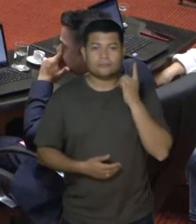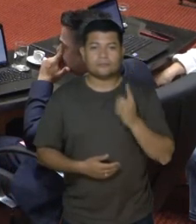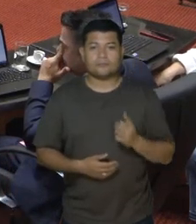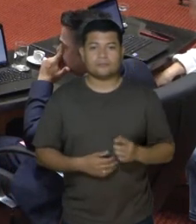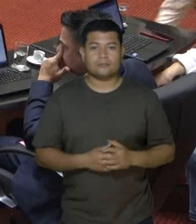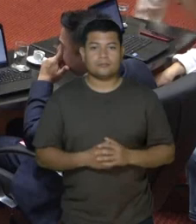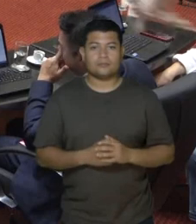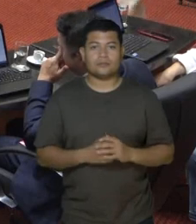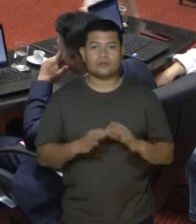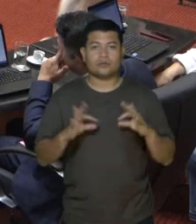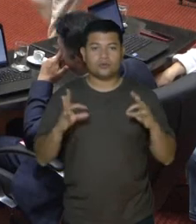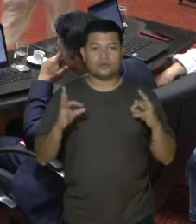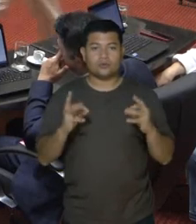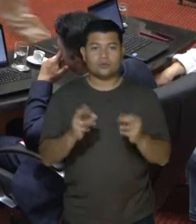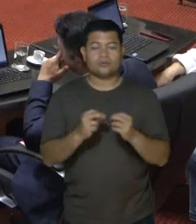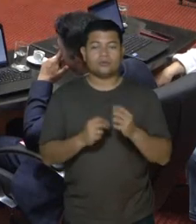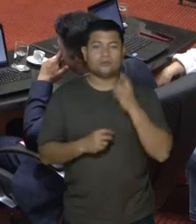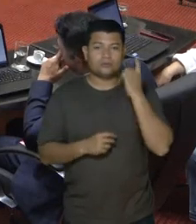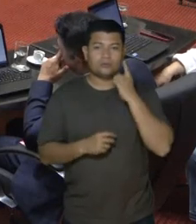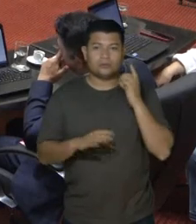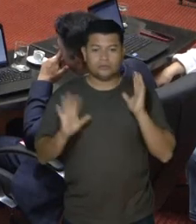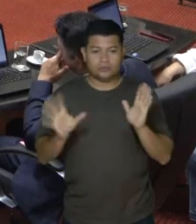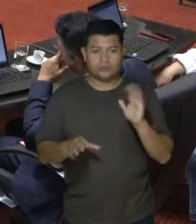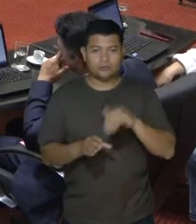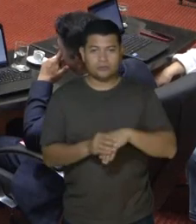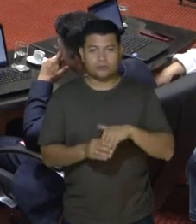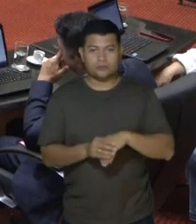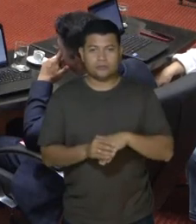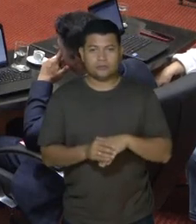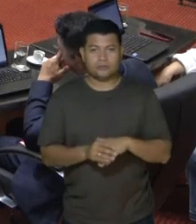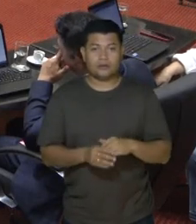todos os senhores deputados exercendo. Deputada Paulinha.